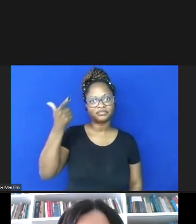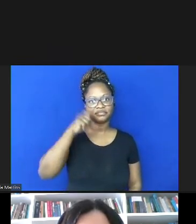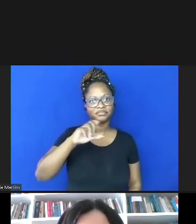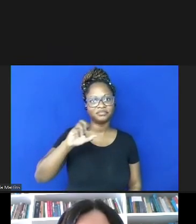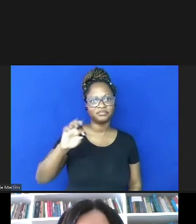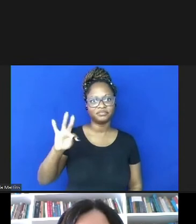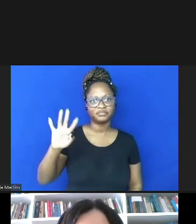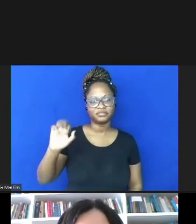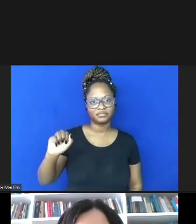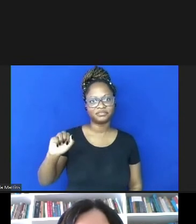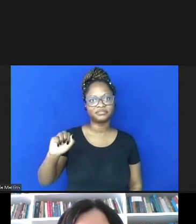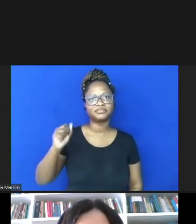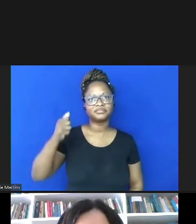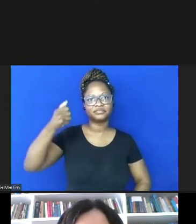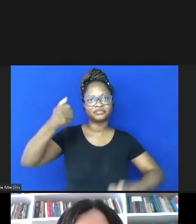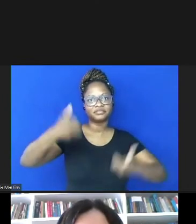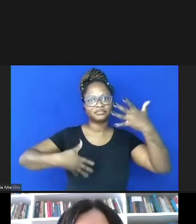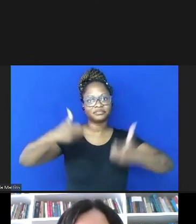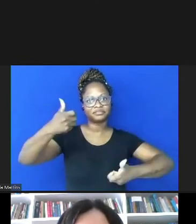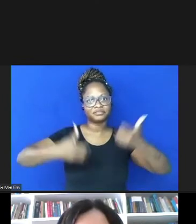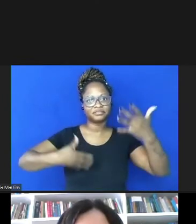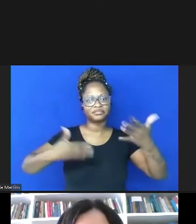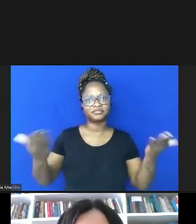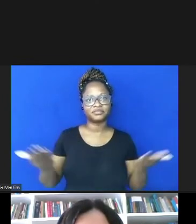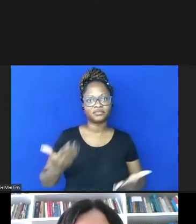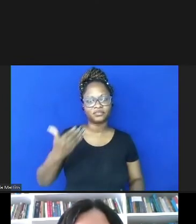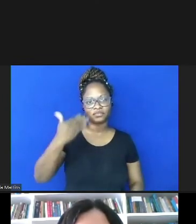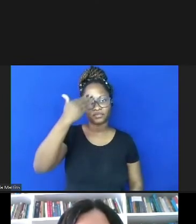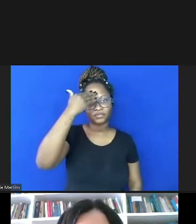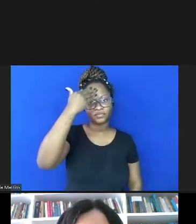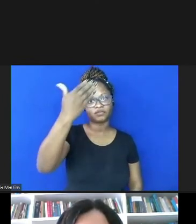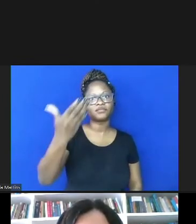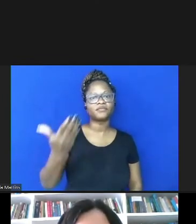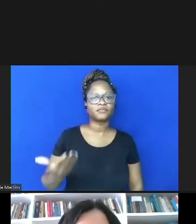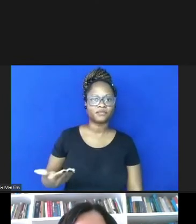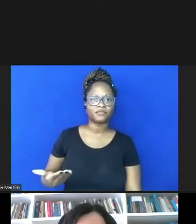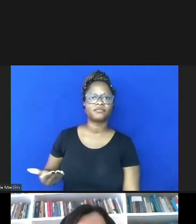após essa apresentação tão inspiradora.